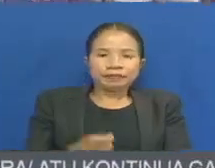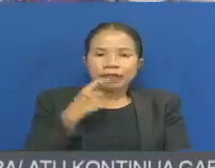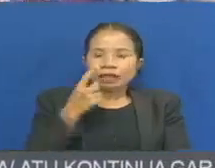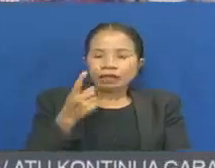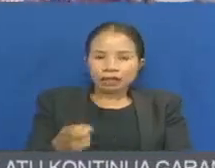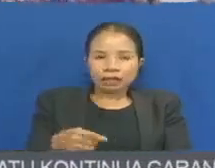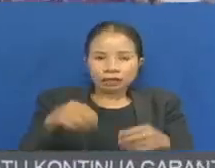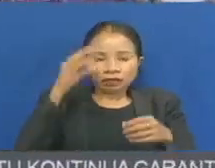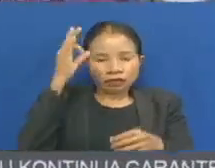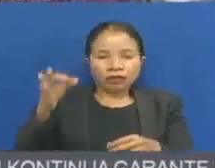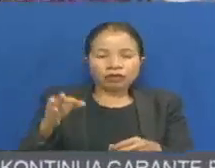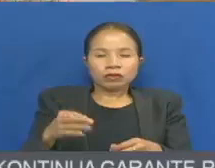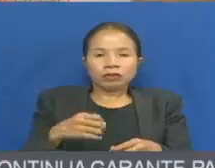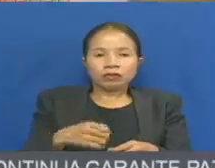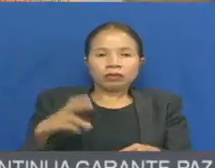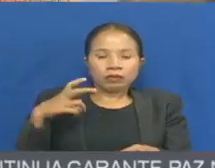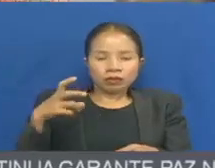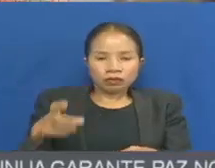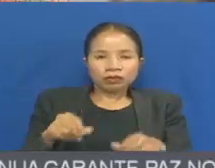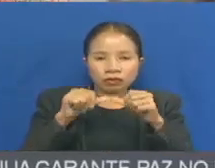meu futuro Portugal